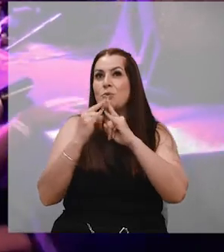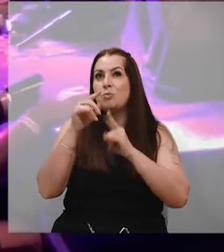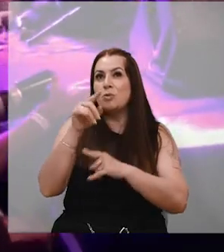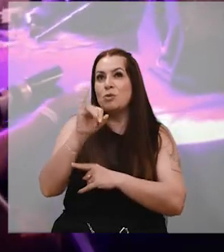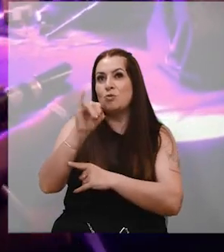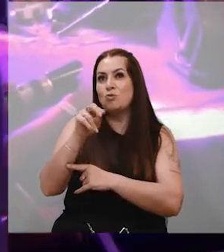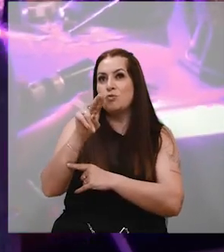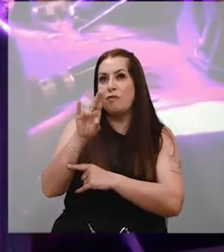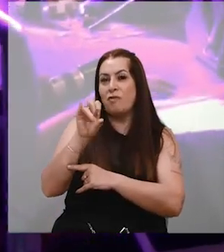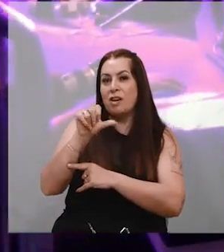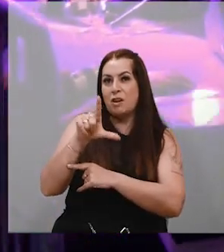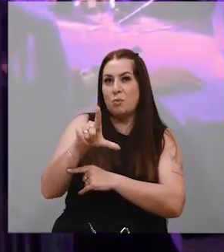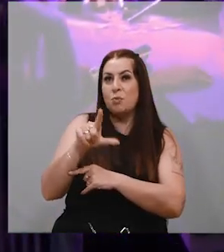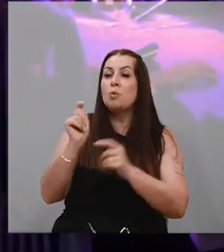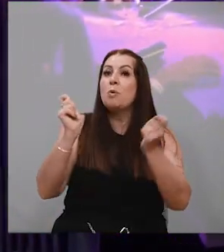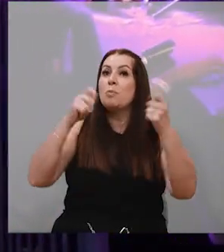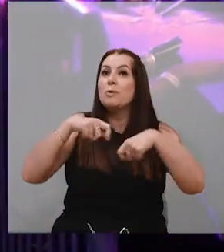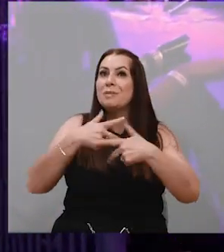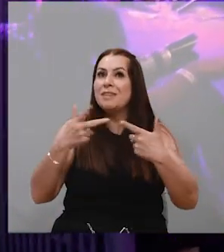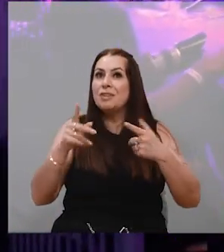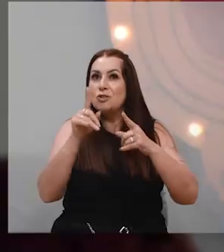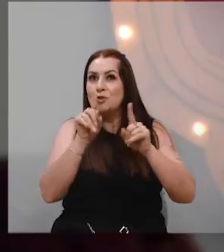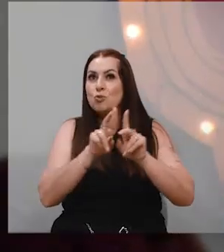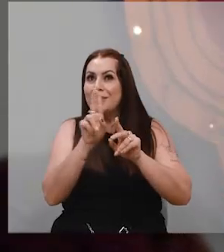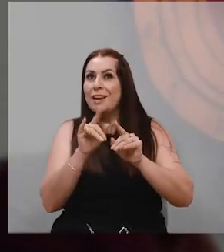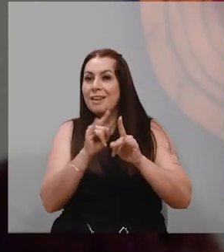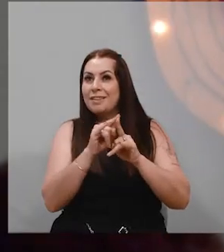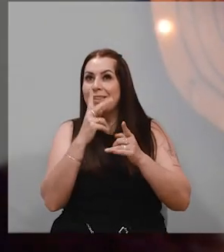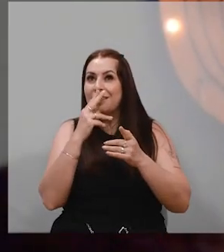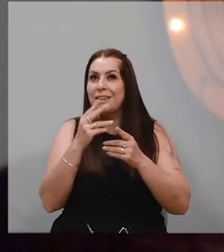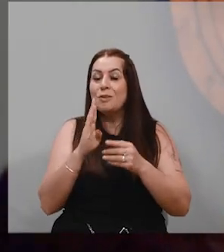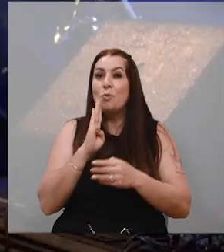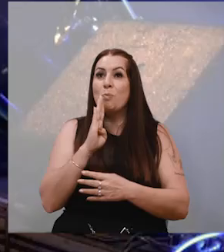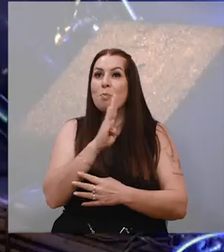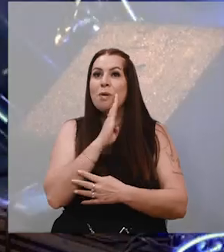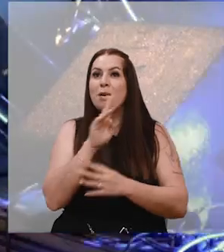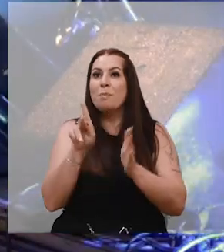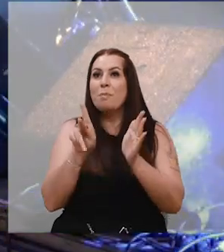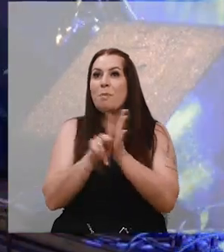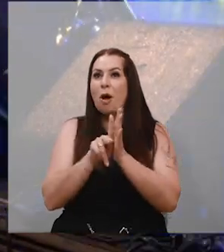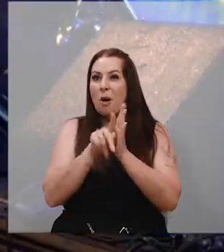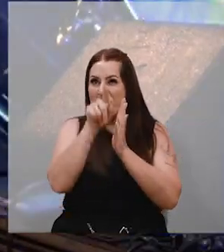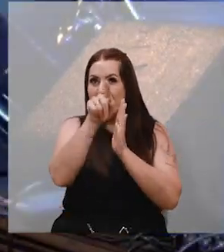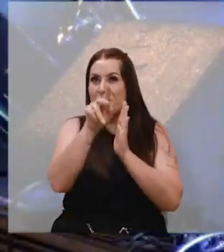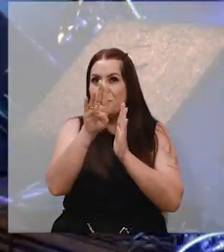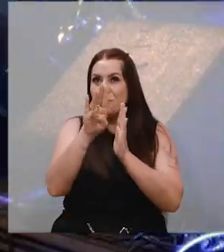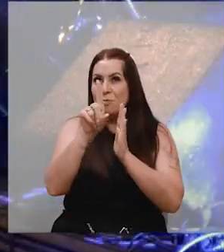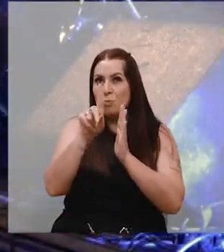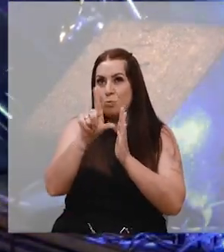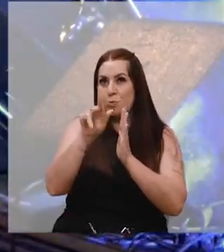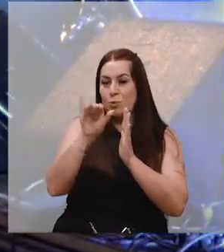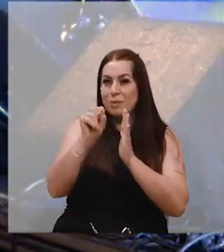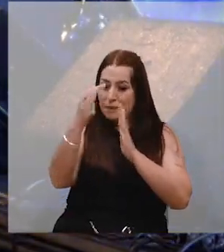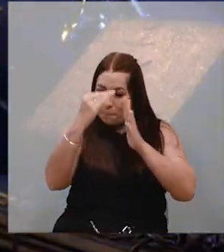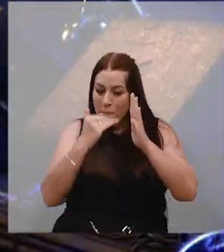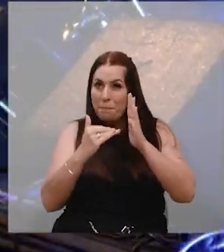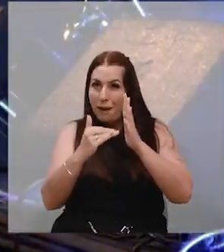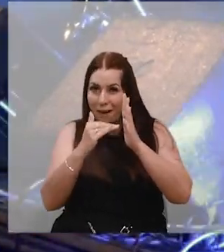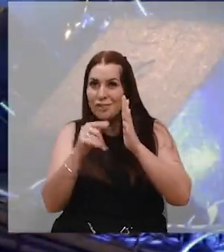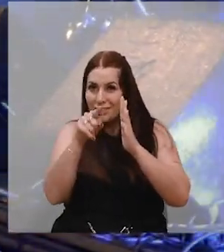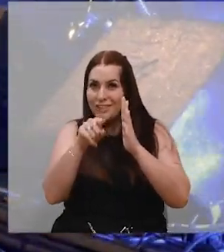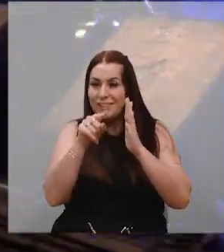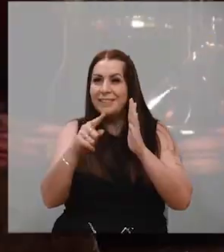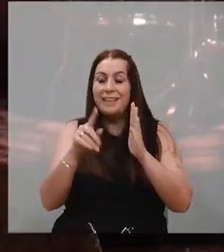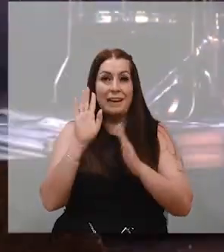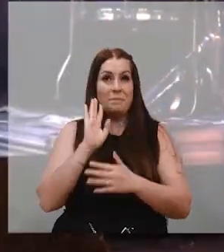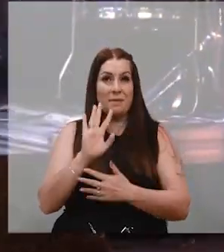ali a possibilidade de utilizar. Inclusive, tem um bar específico pro blues ali, né, que no porão do Juvenil, que é super legal.